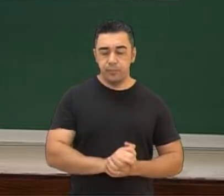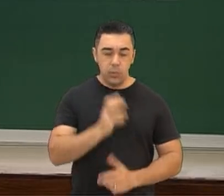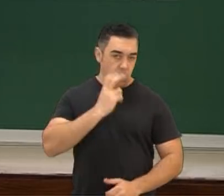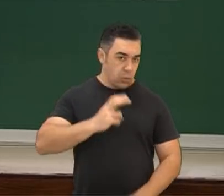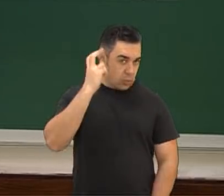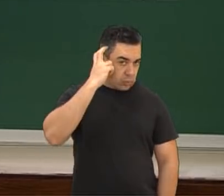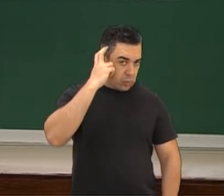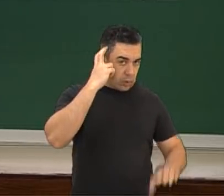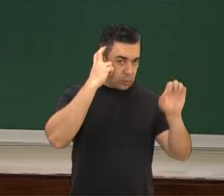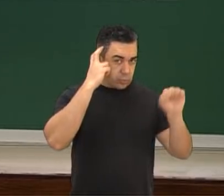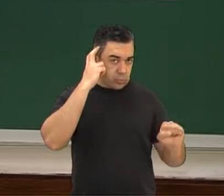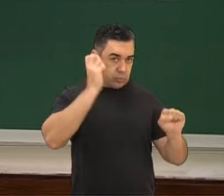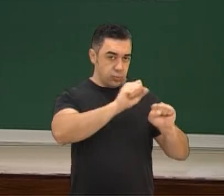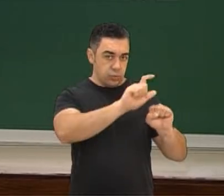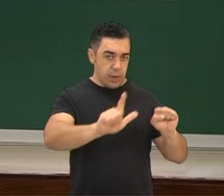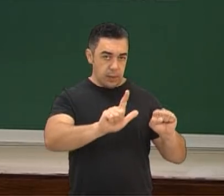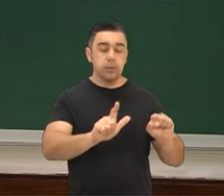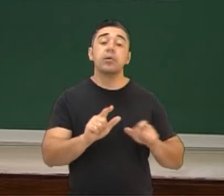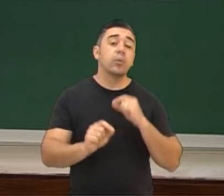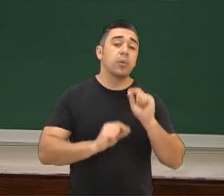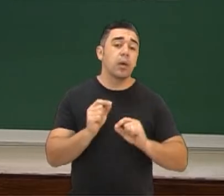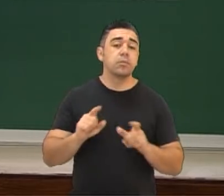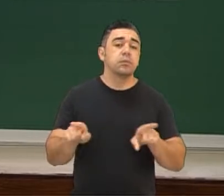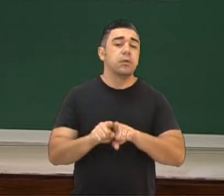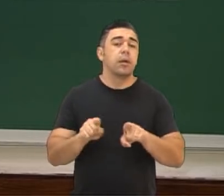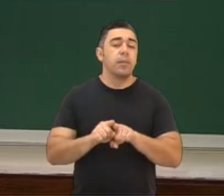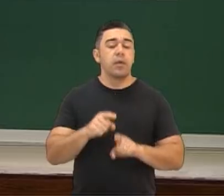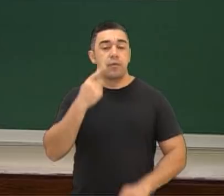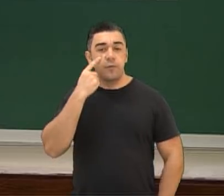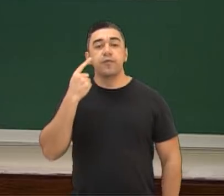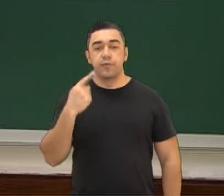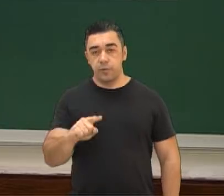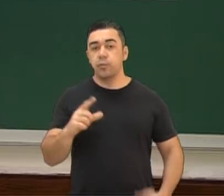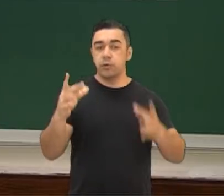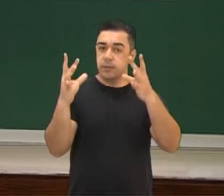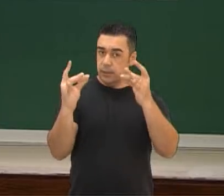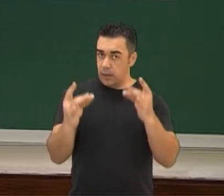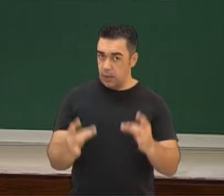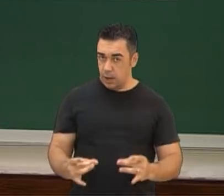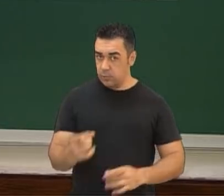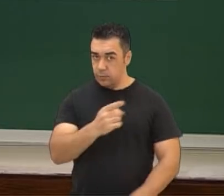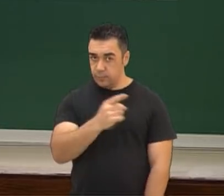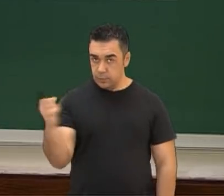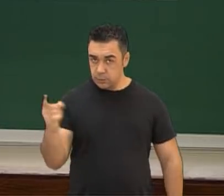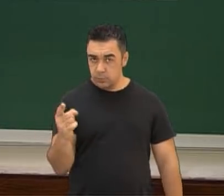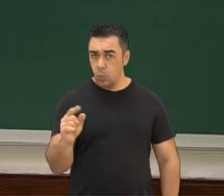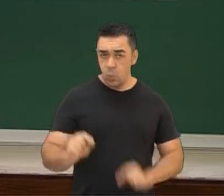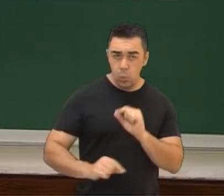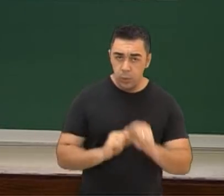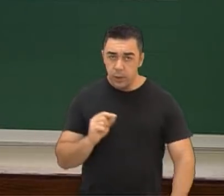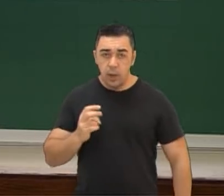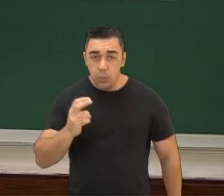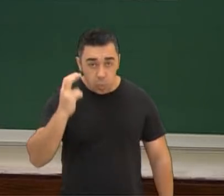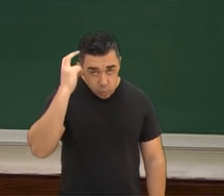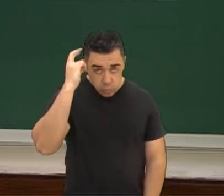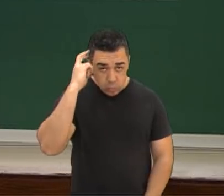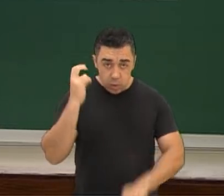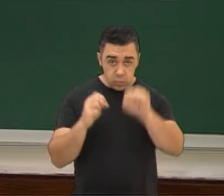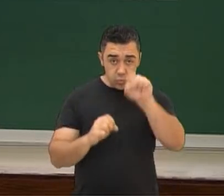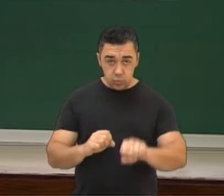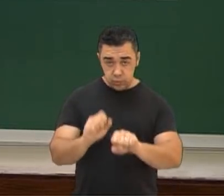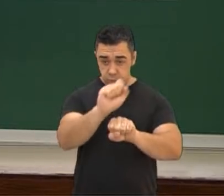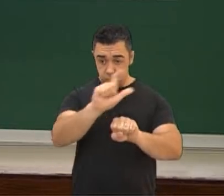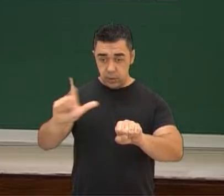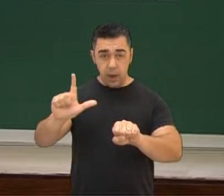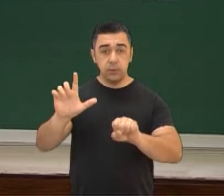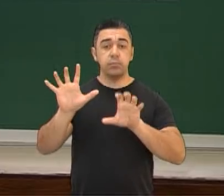culturais, tanto do sul quanto do sudeste. Isso a gente trabalhou de forma bem detalhada com vocês. Quais são os aspectos culturais dessas